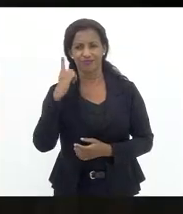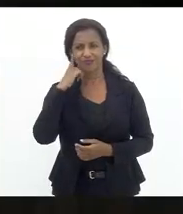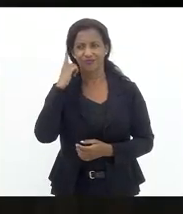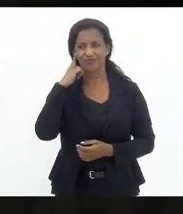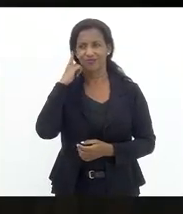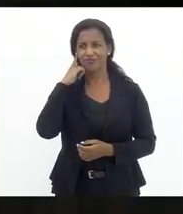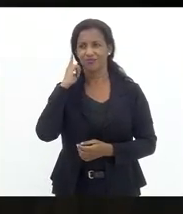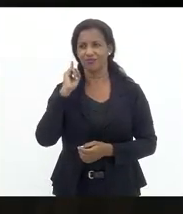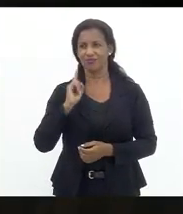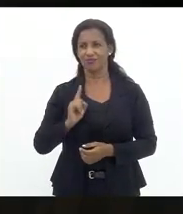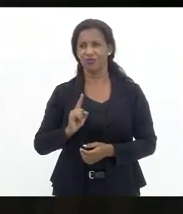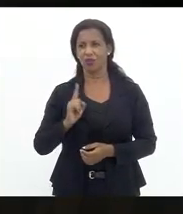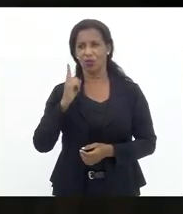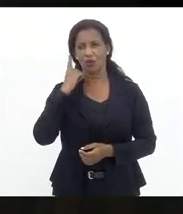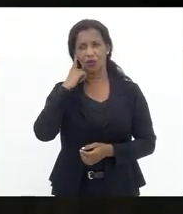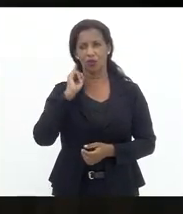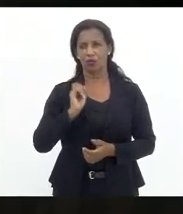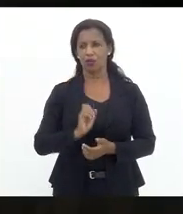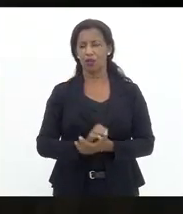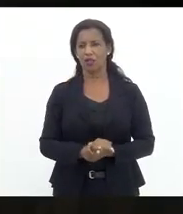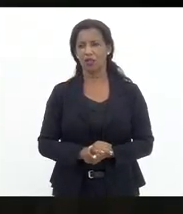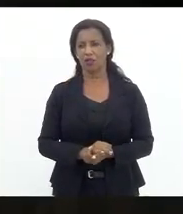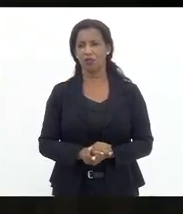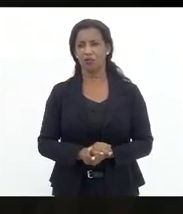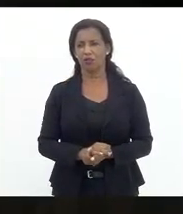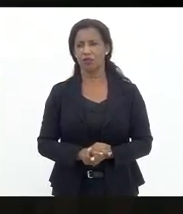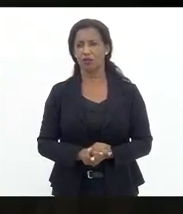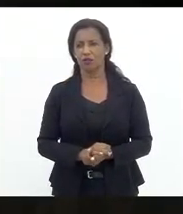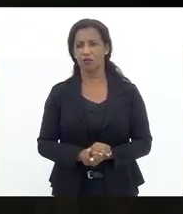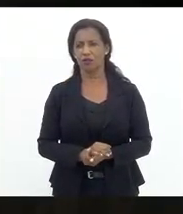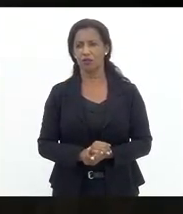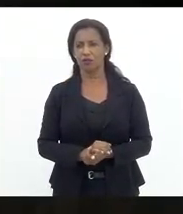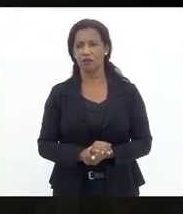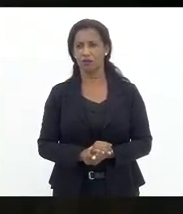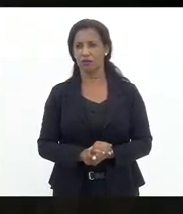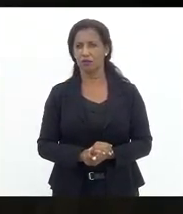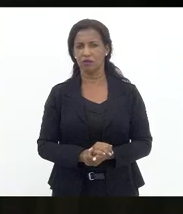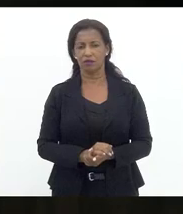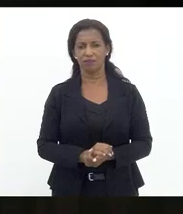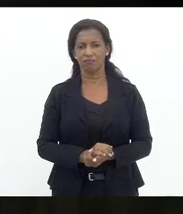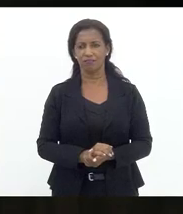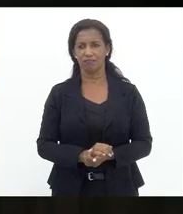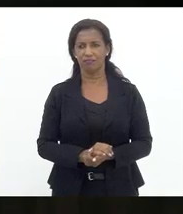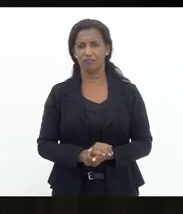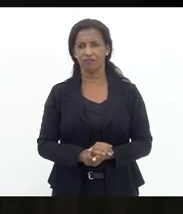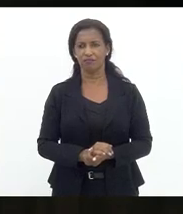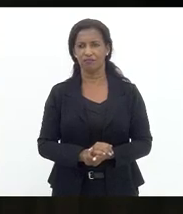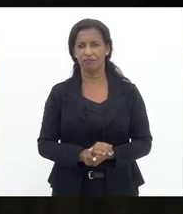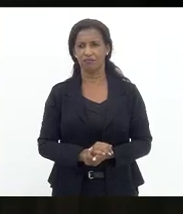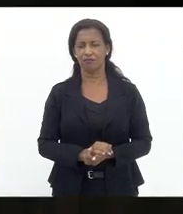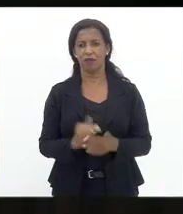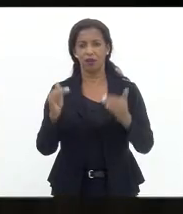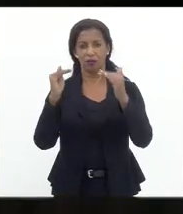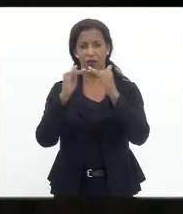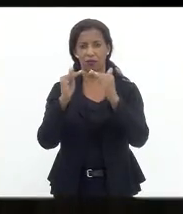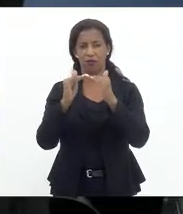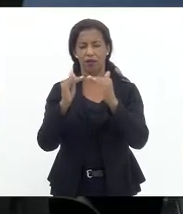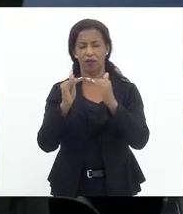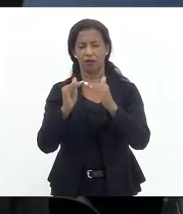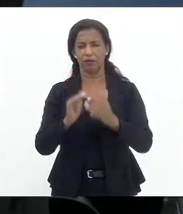Enfermeira, não estamos ouvindo Vossa Excelência. Não estamos ouvindo Vossa Excelência. Parecer